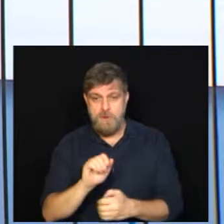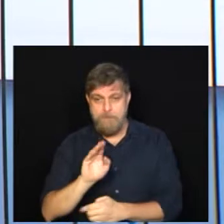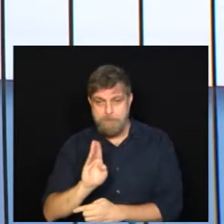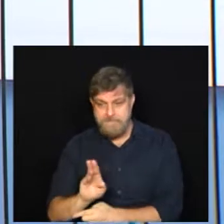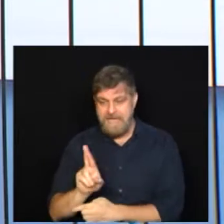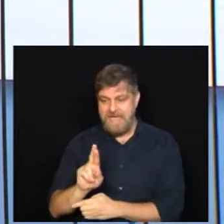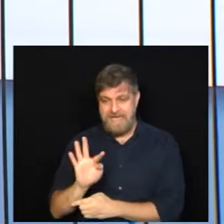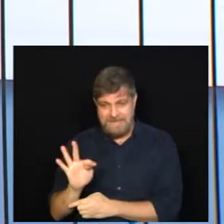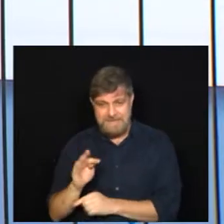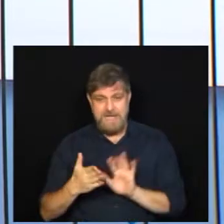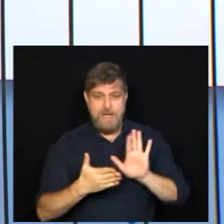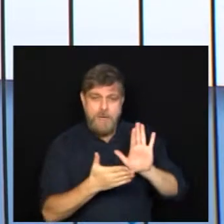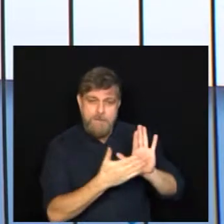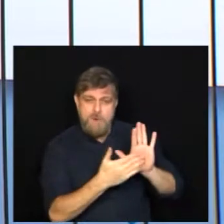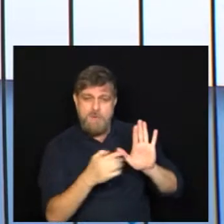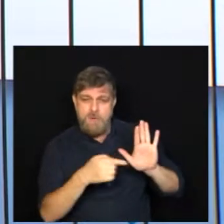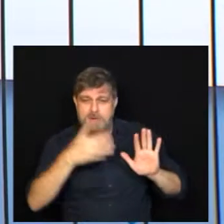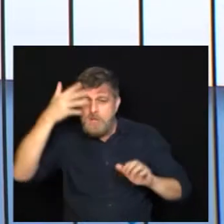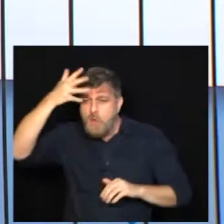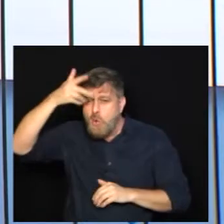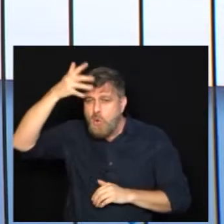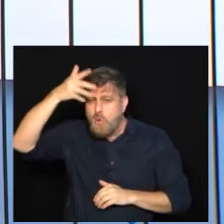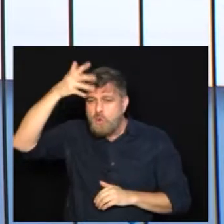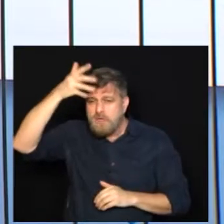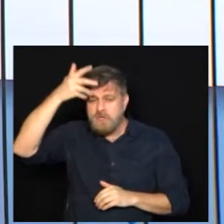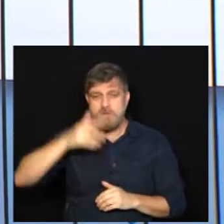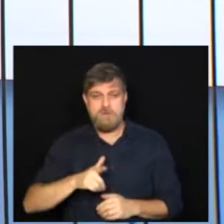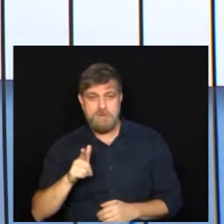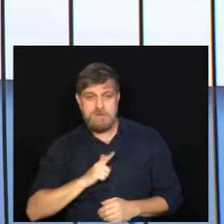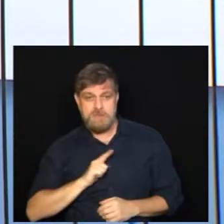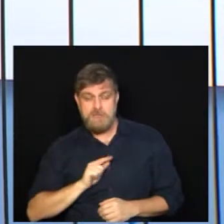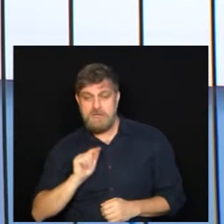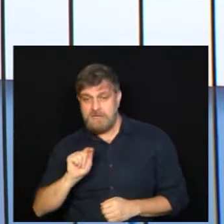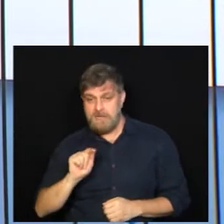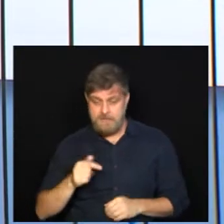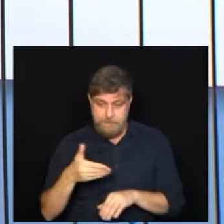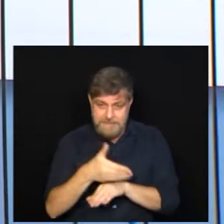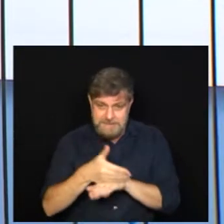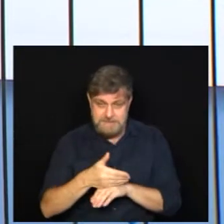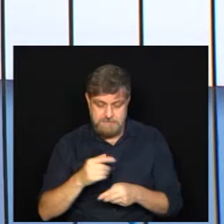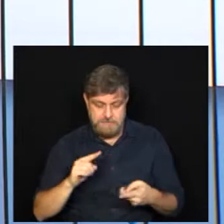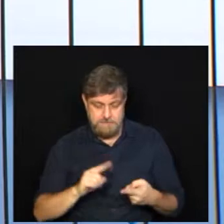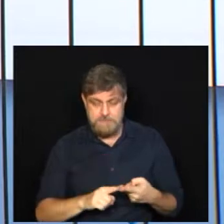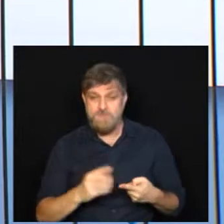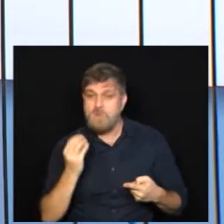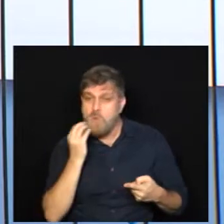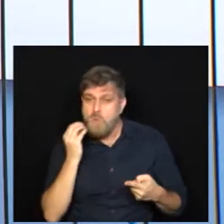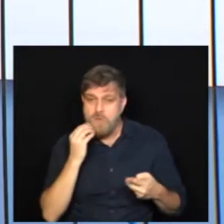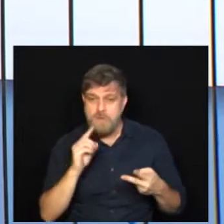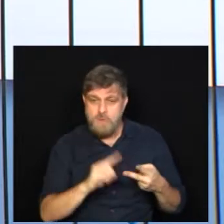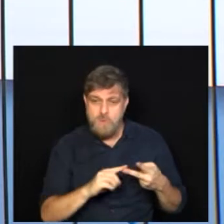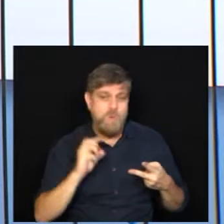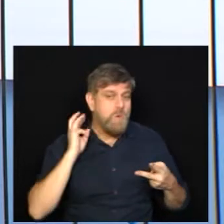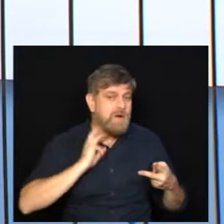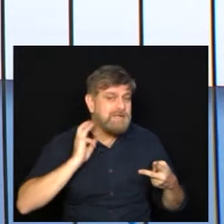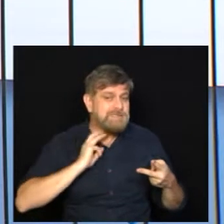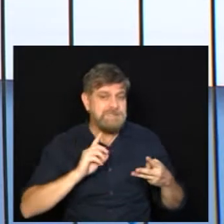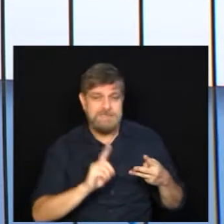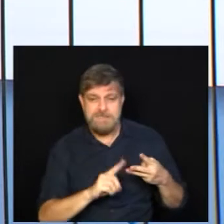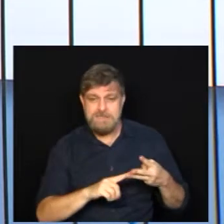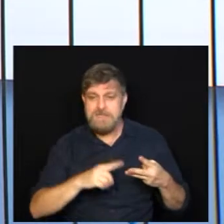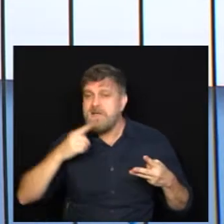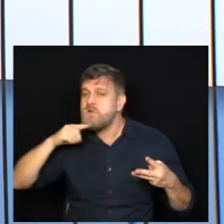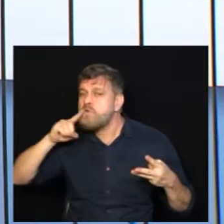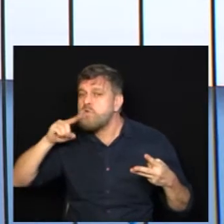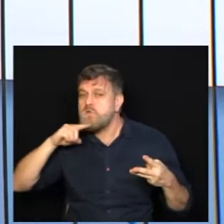foi proposta pelo vereador Rodrigo da Farmadic e terá ainda os parlamentares Igor Diego, Cecílio Santos,